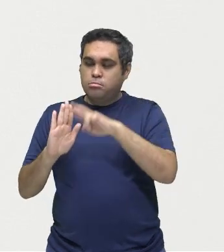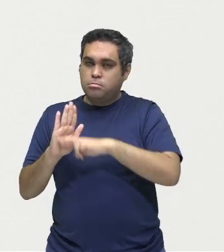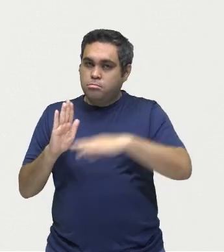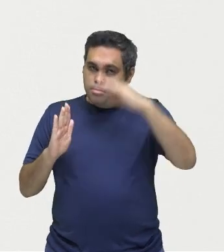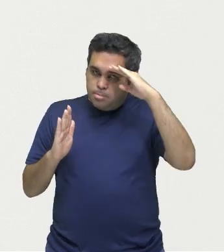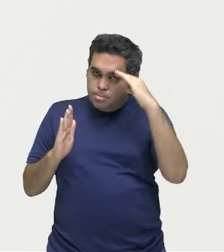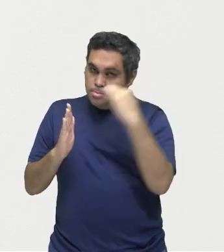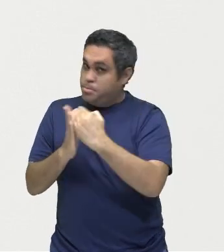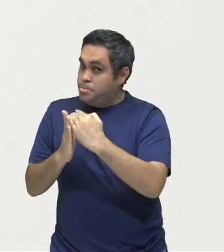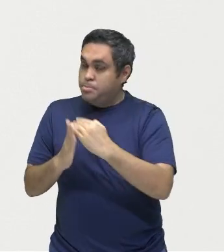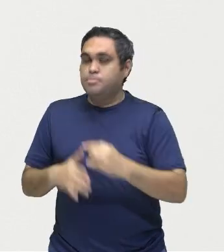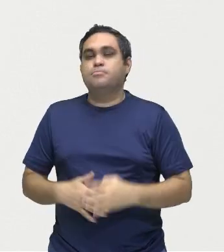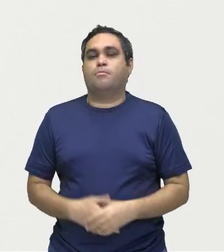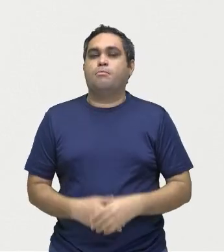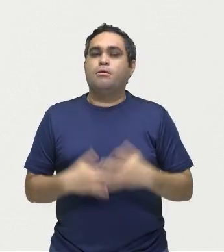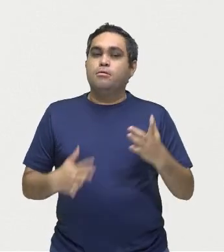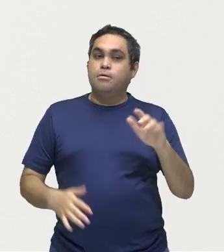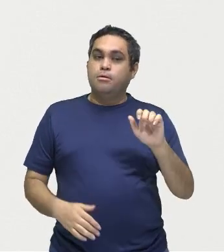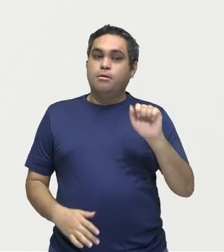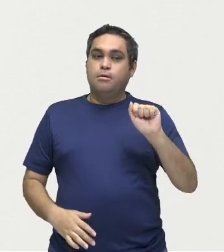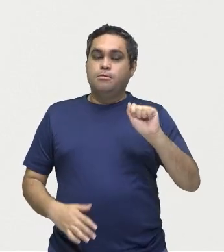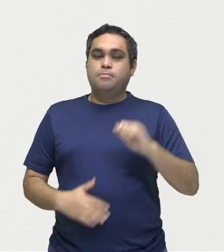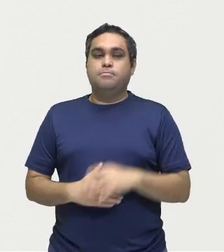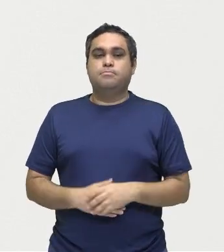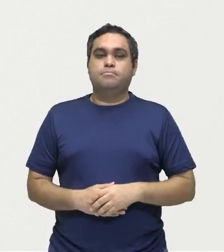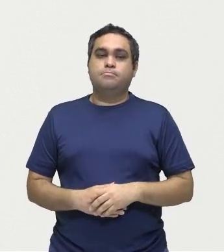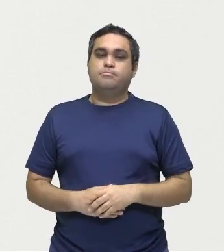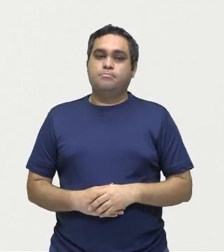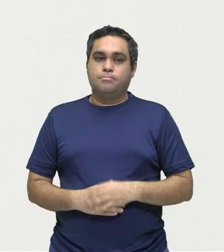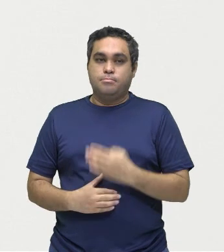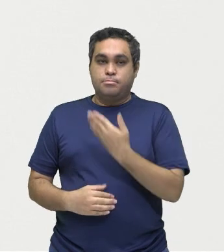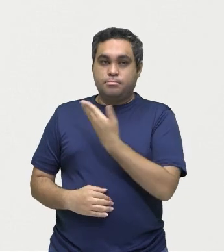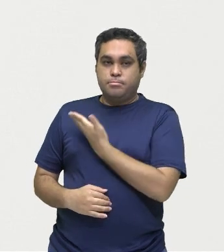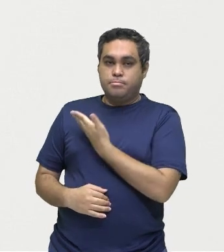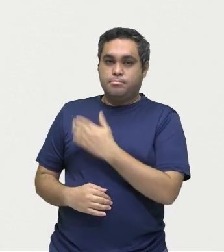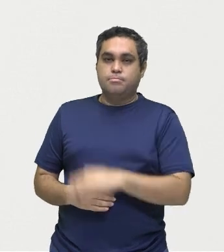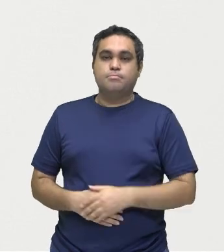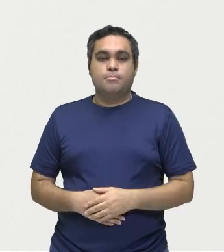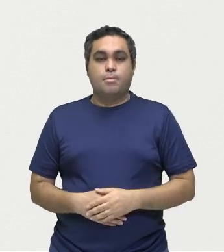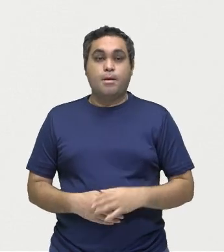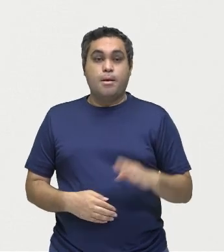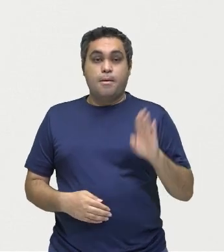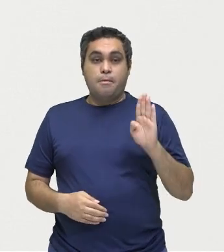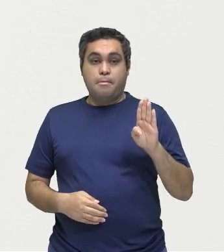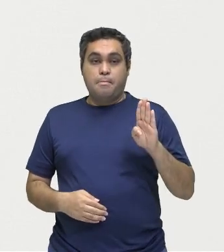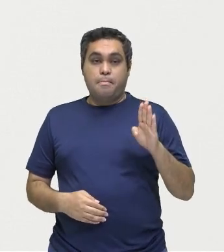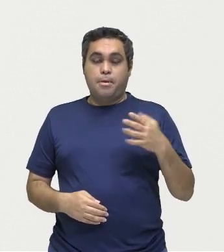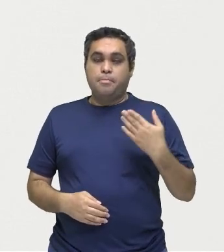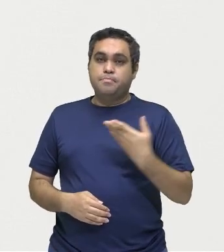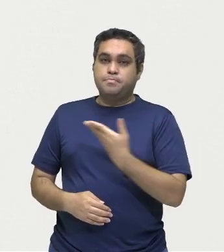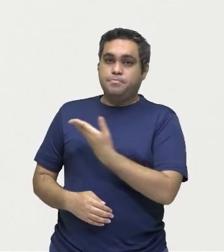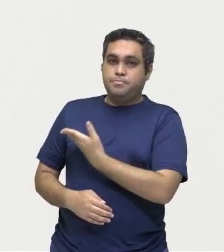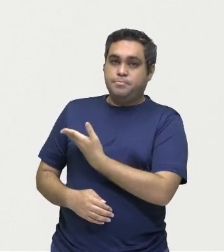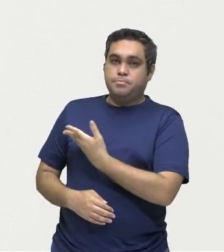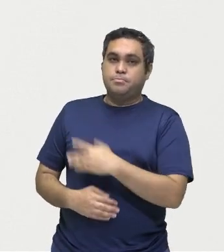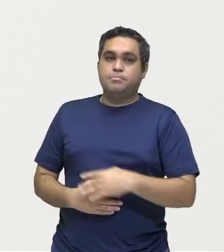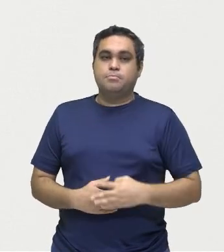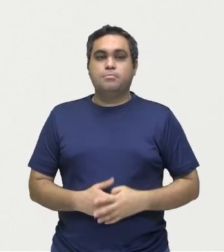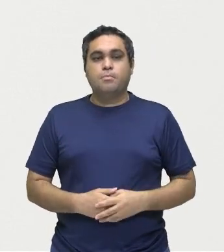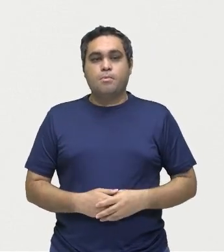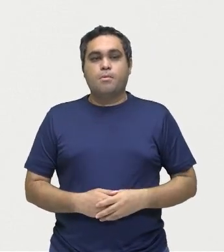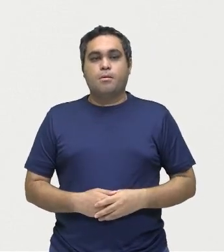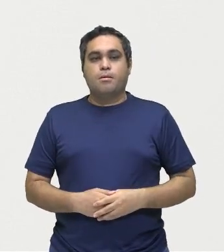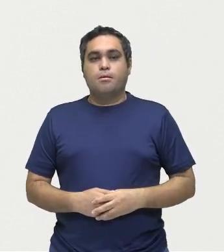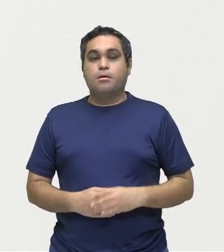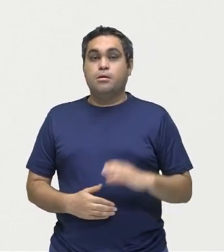existência? Letra A. Nós temos 15, 10 e 5 centímetros. Letra B, 20, 15 e 5